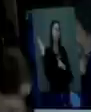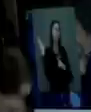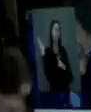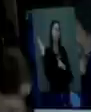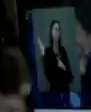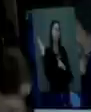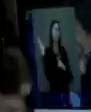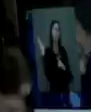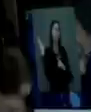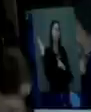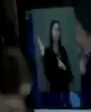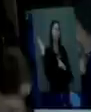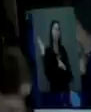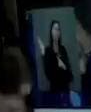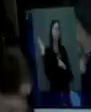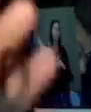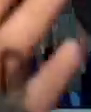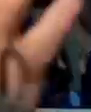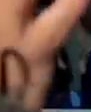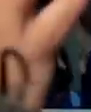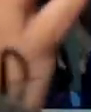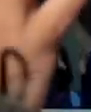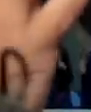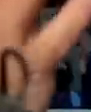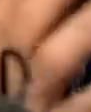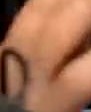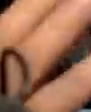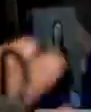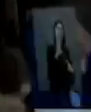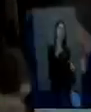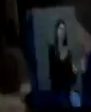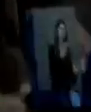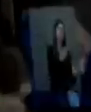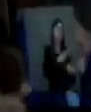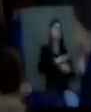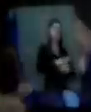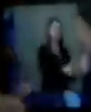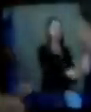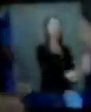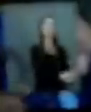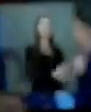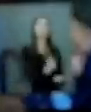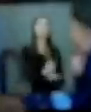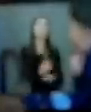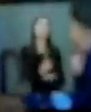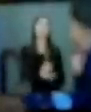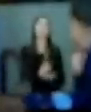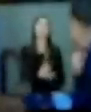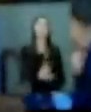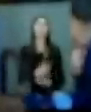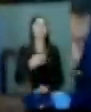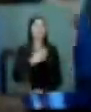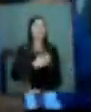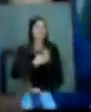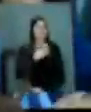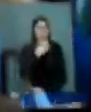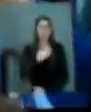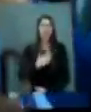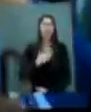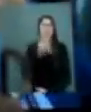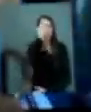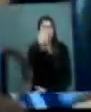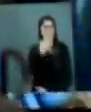através deles porque isso que tem acontecido oração nenhuma raiva de ninguém